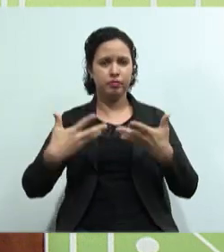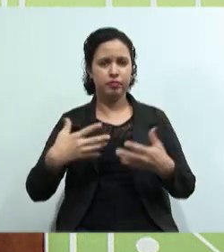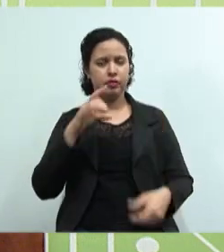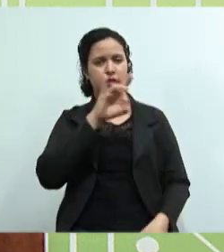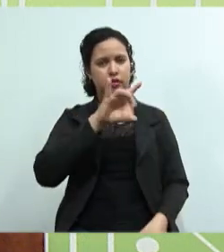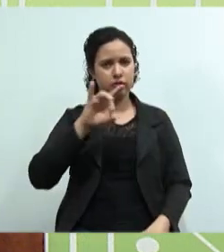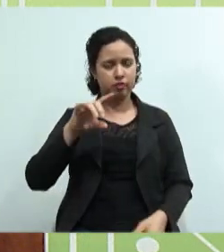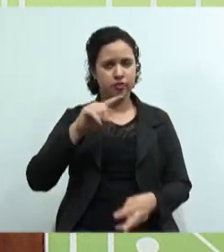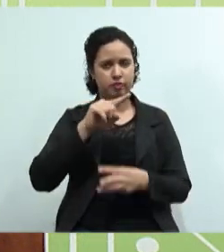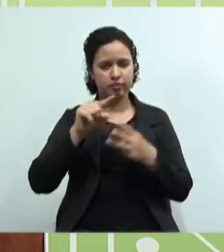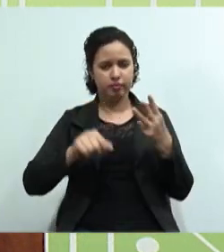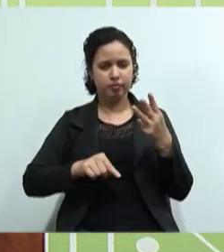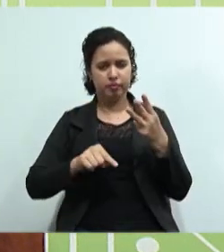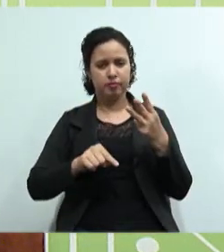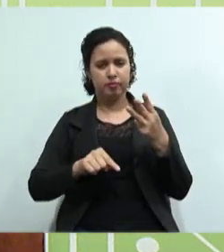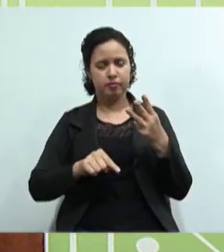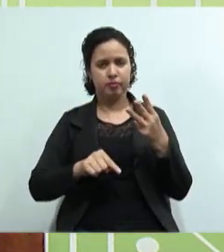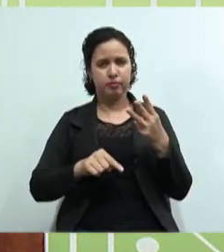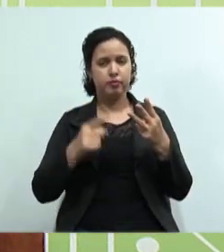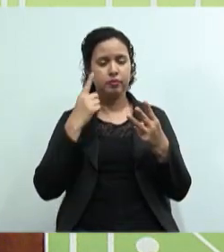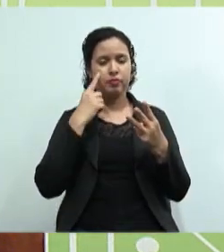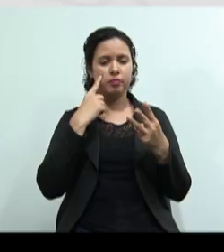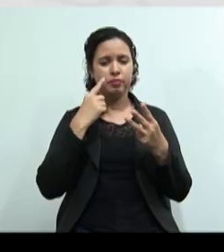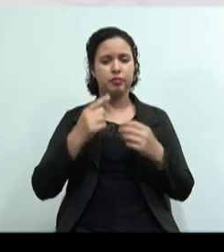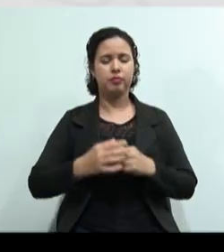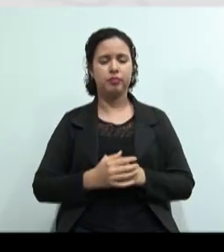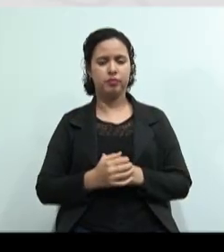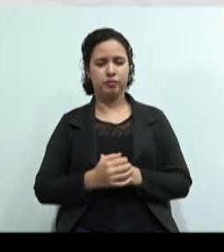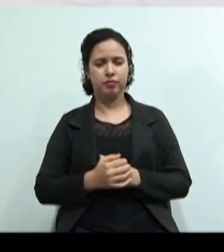três metodologias. Vamos lá para os slides.